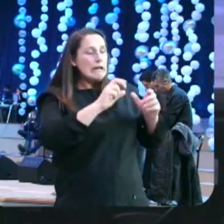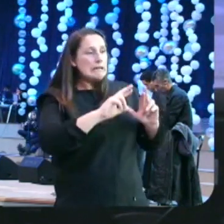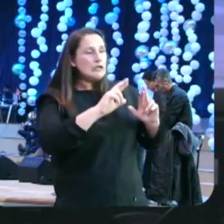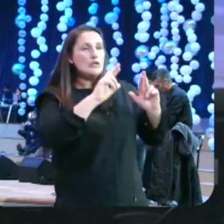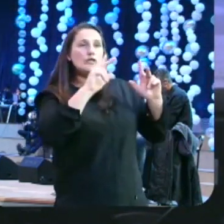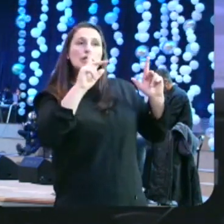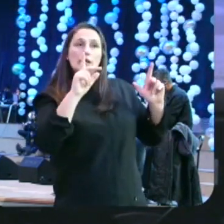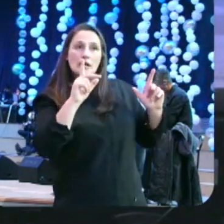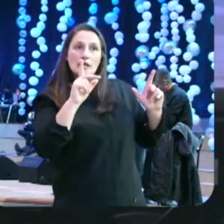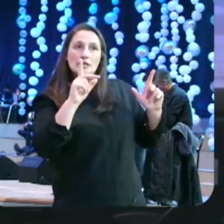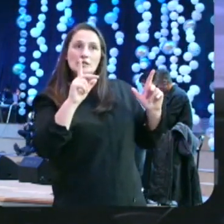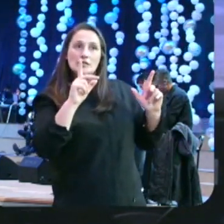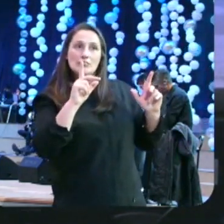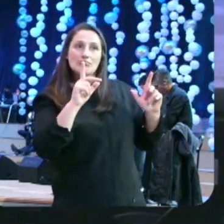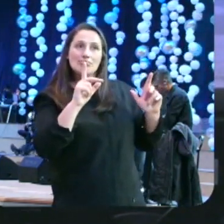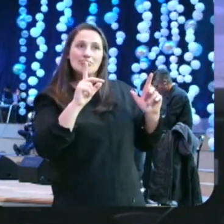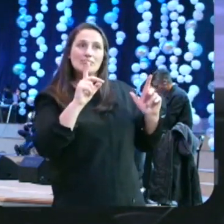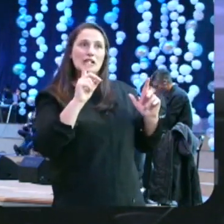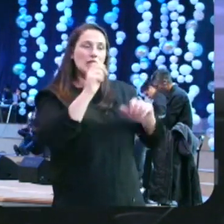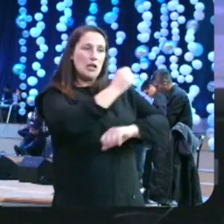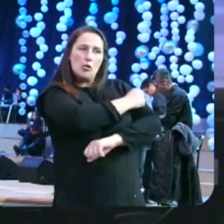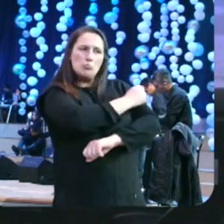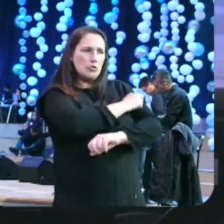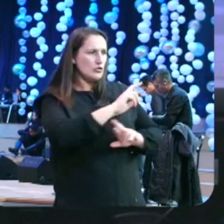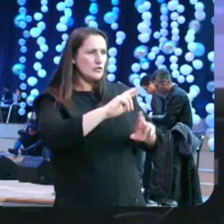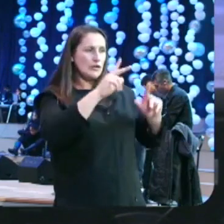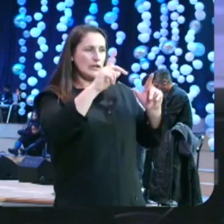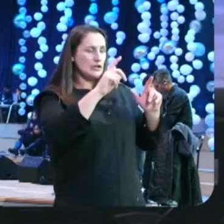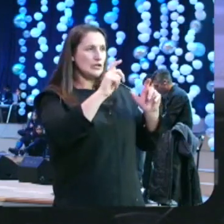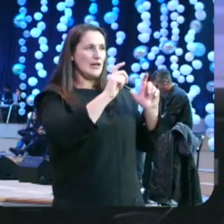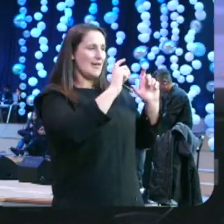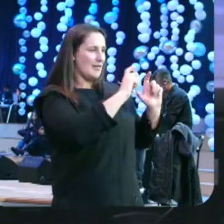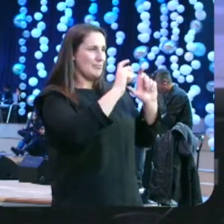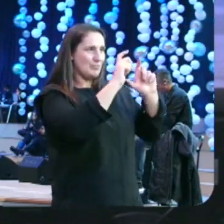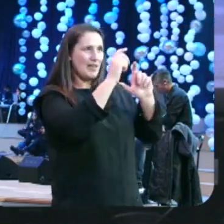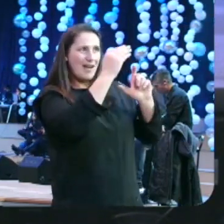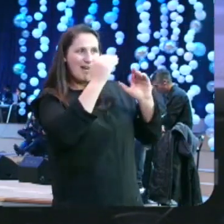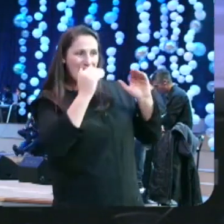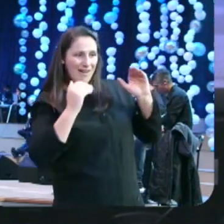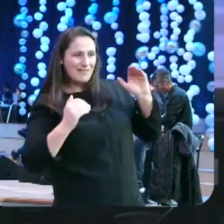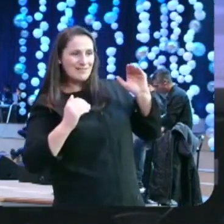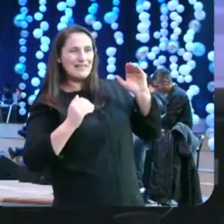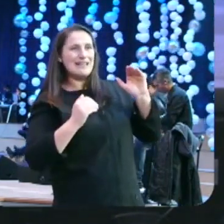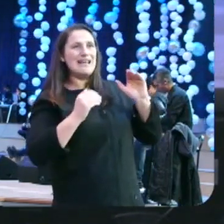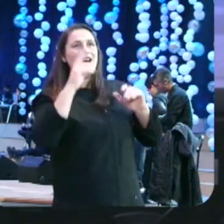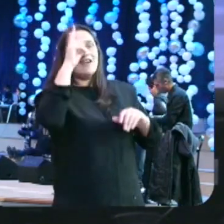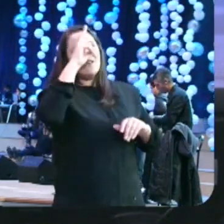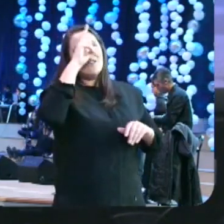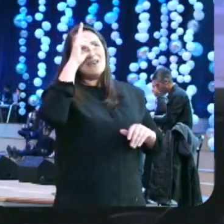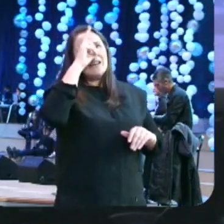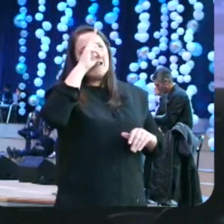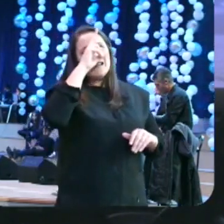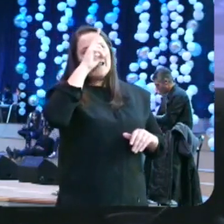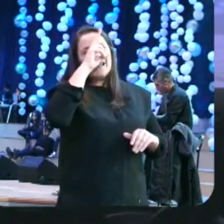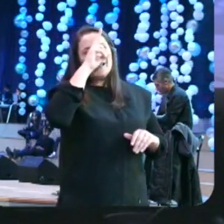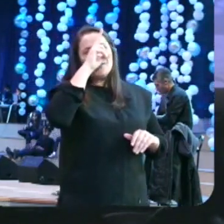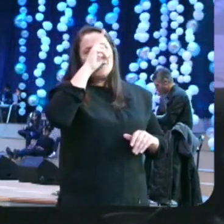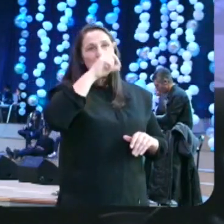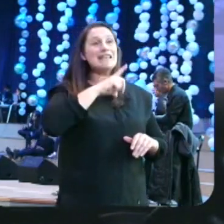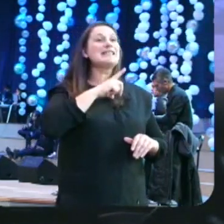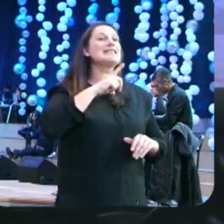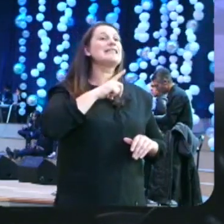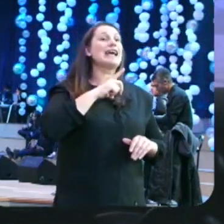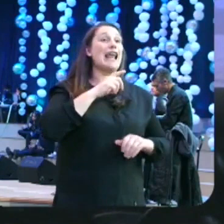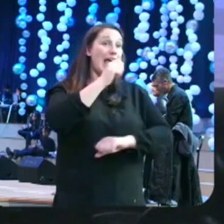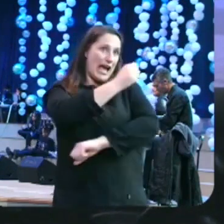cartilha, com o professor. E eu me lembro que havia uma disputa lá entre alguns alunos, eu